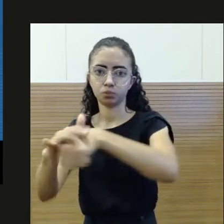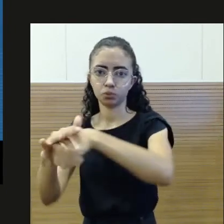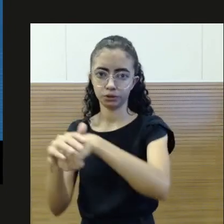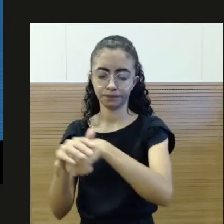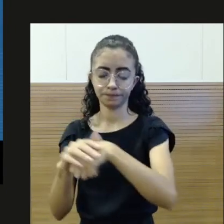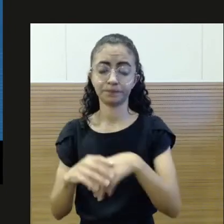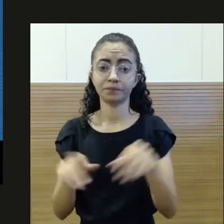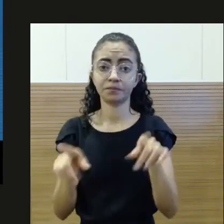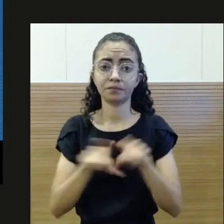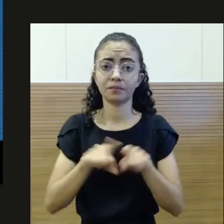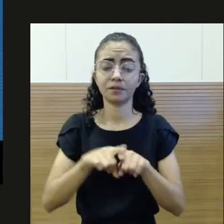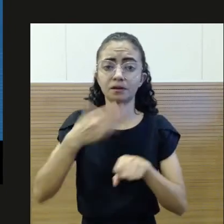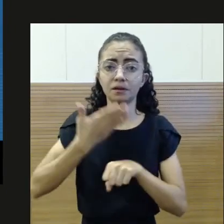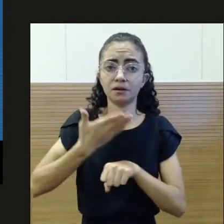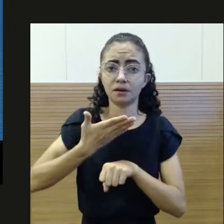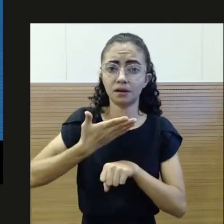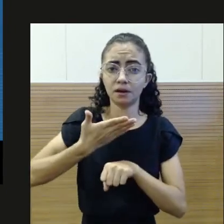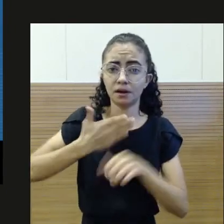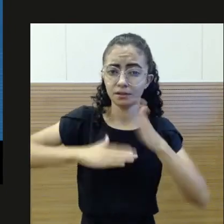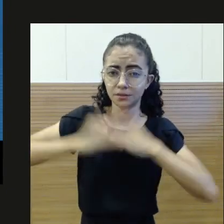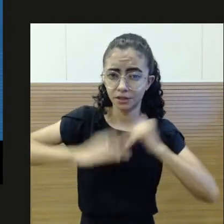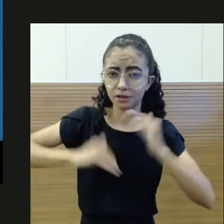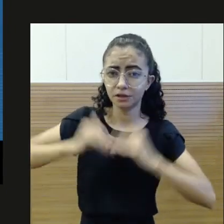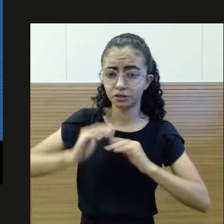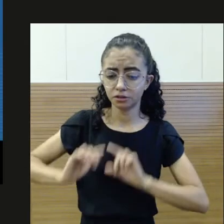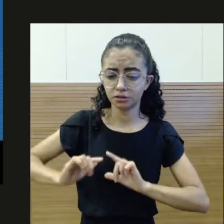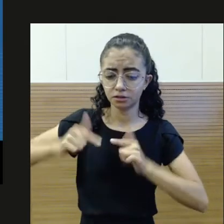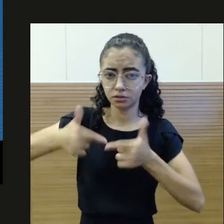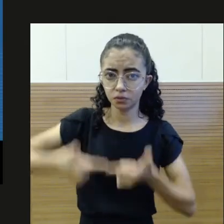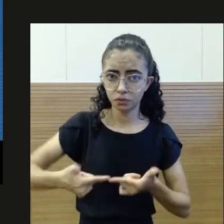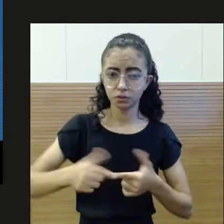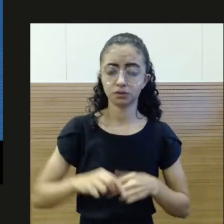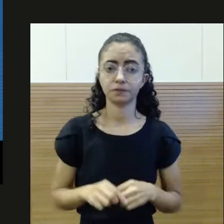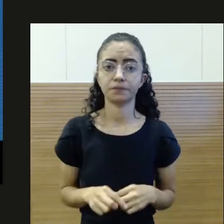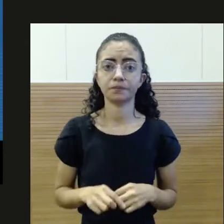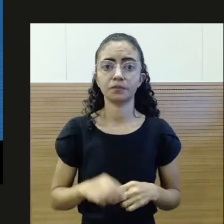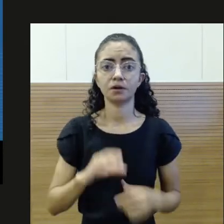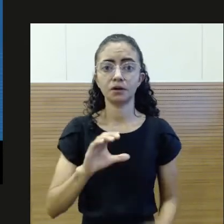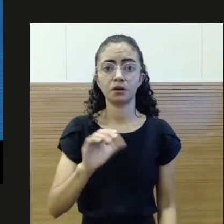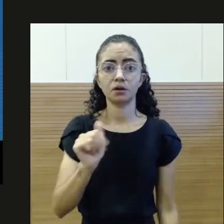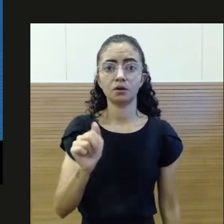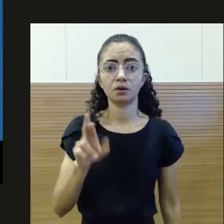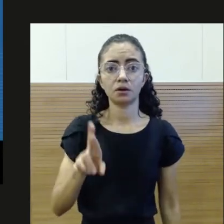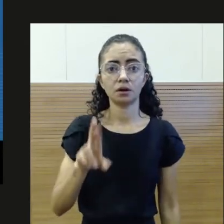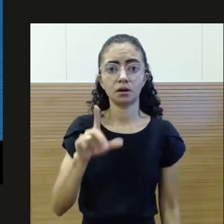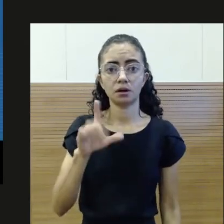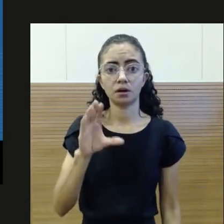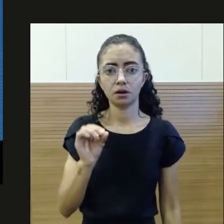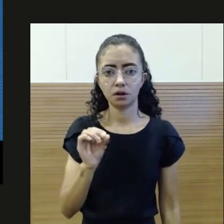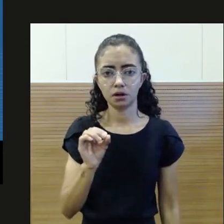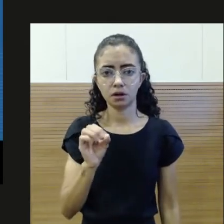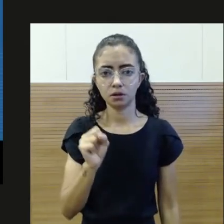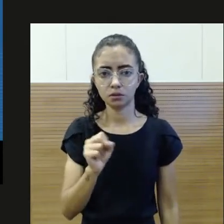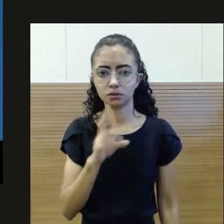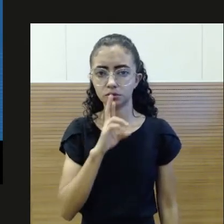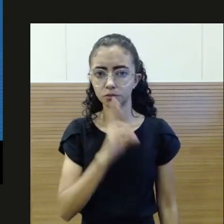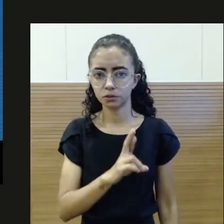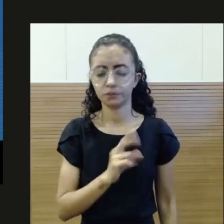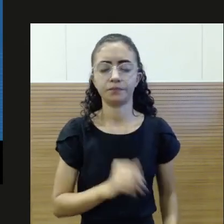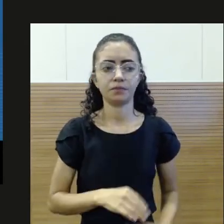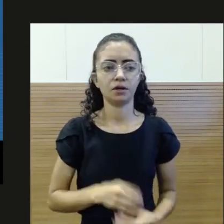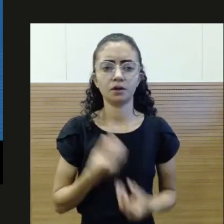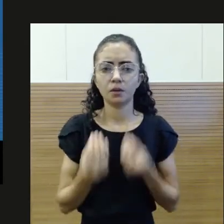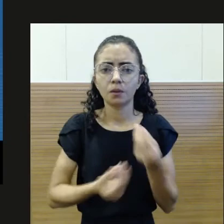práticas, o Carlos mencionou um pouco na resposta dele para uma das perguntas anteriores, né? Como as